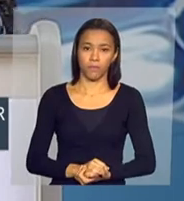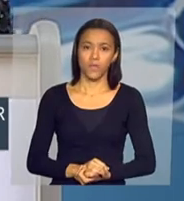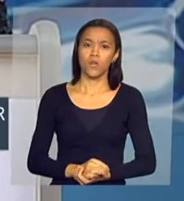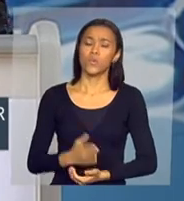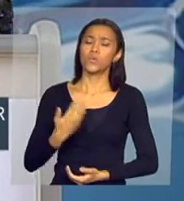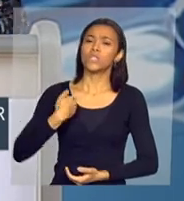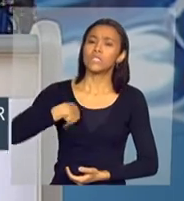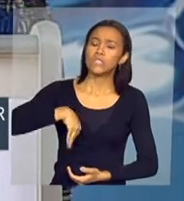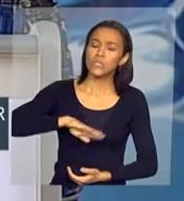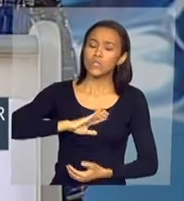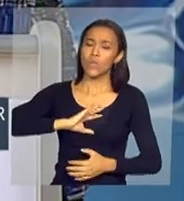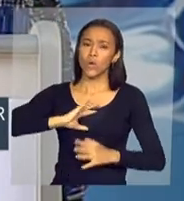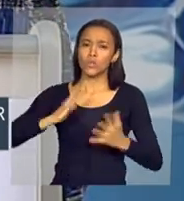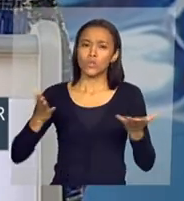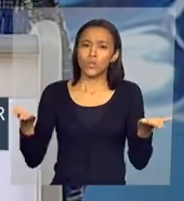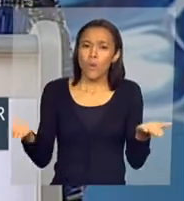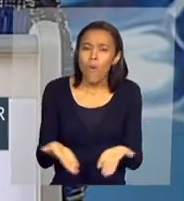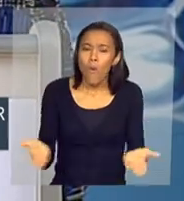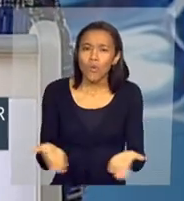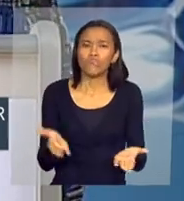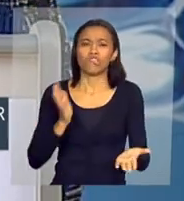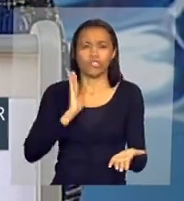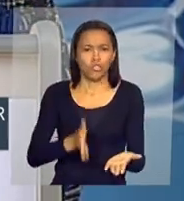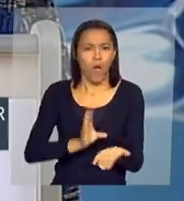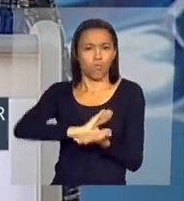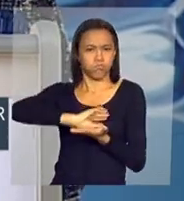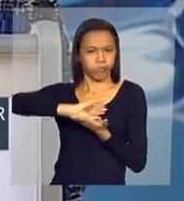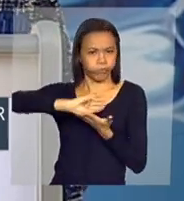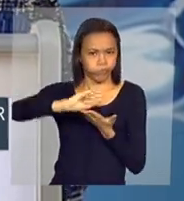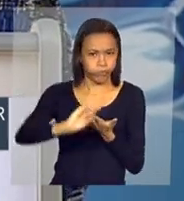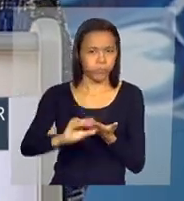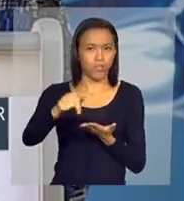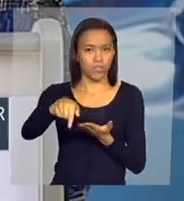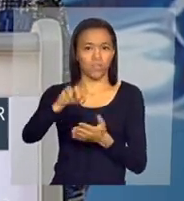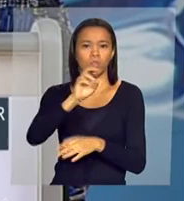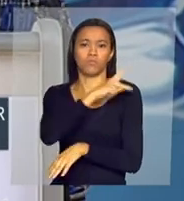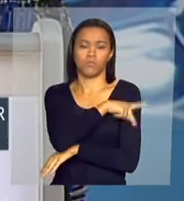tanto que nós hoje já estamos investindo aqui no Piauí.